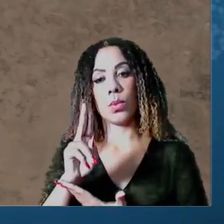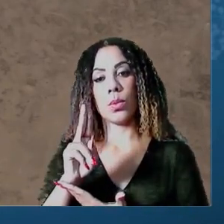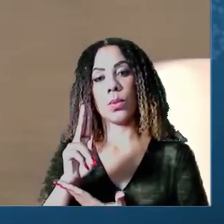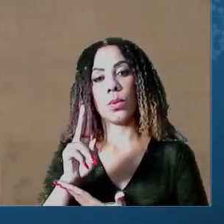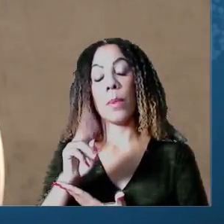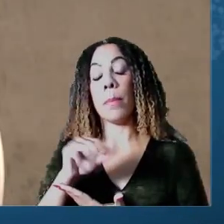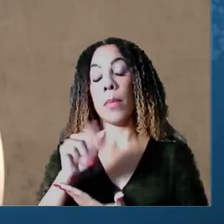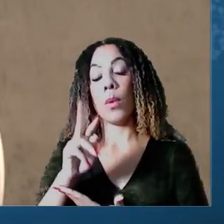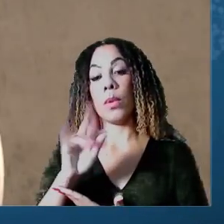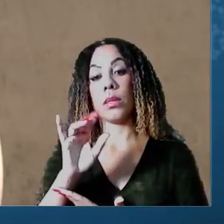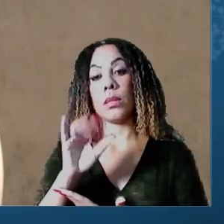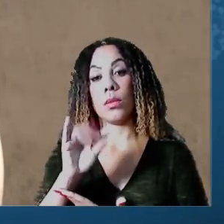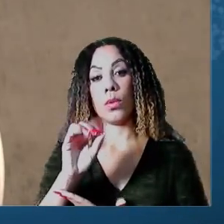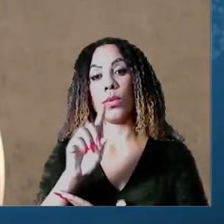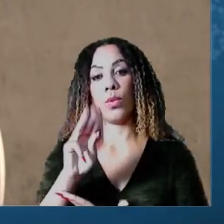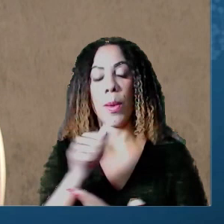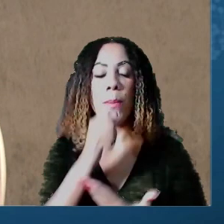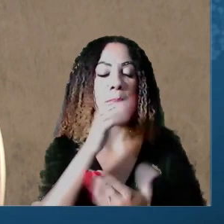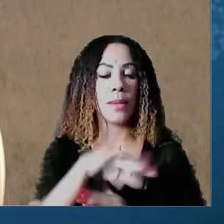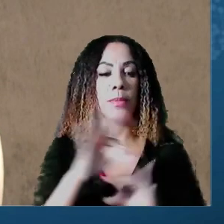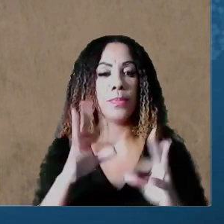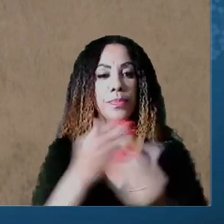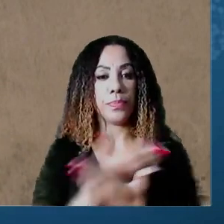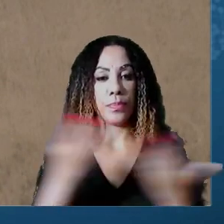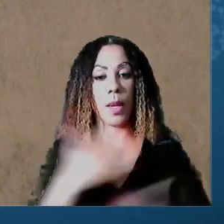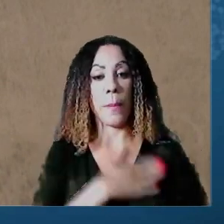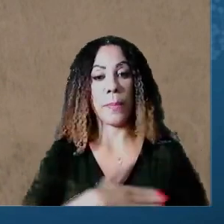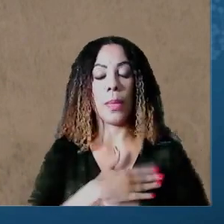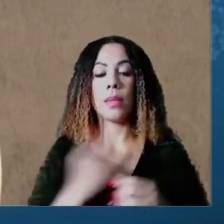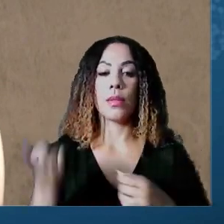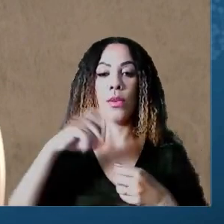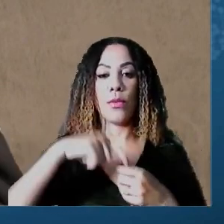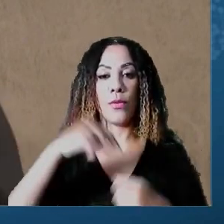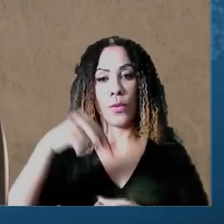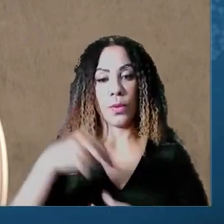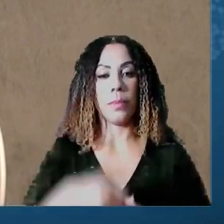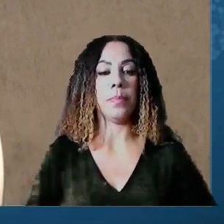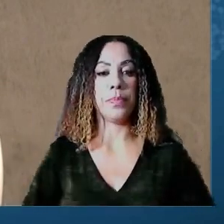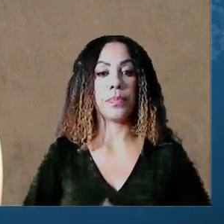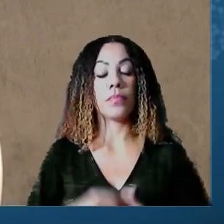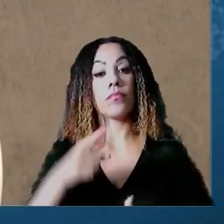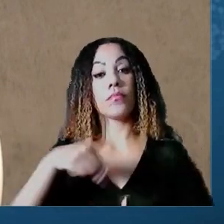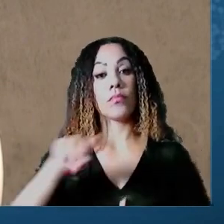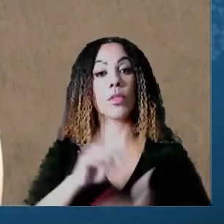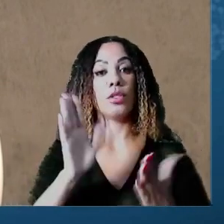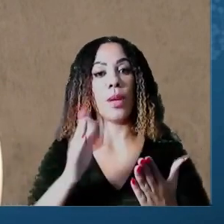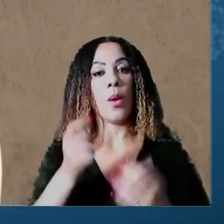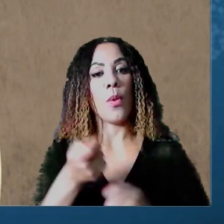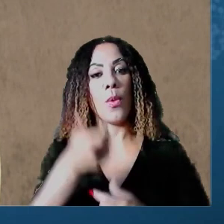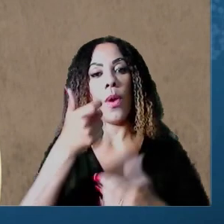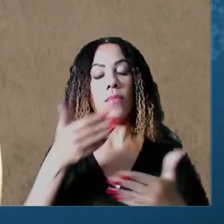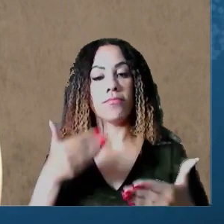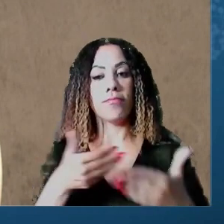Boa tarde a todos e todas. Prazer voltar aqui. Estamos nos aproximando do encerramento,